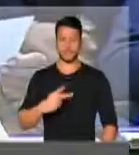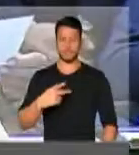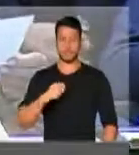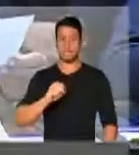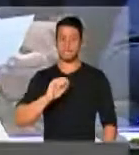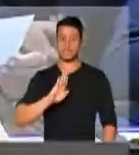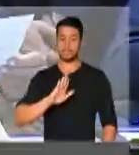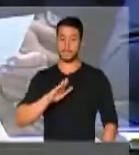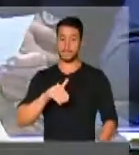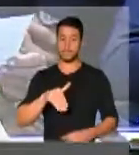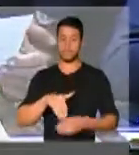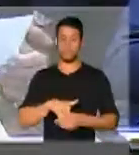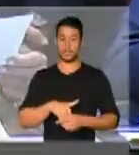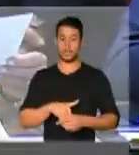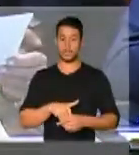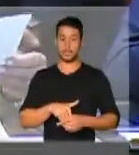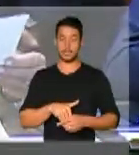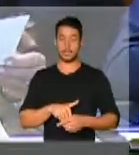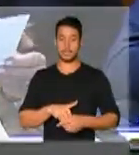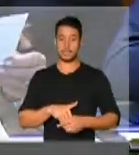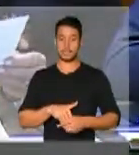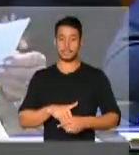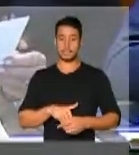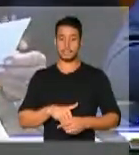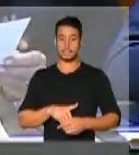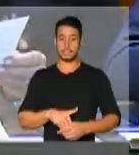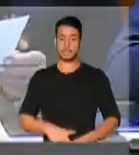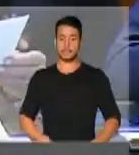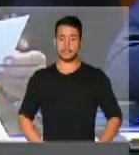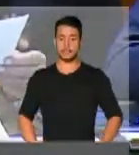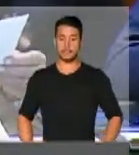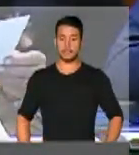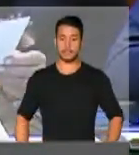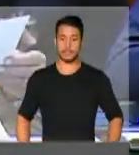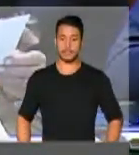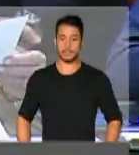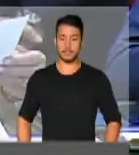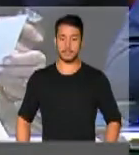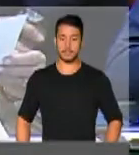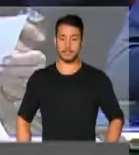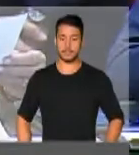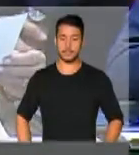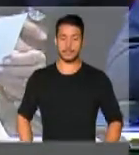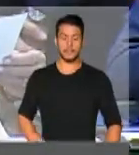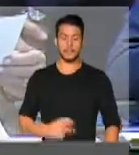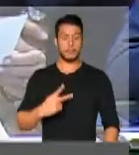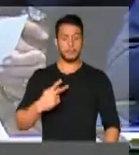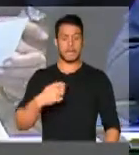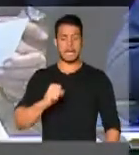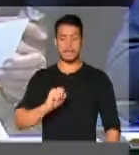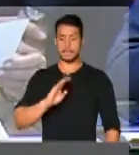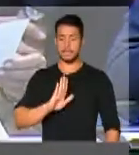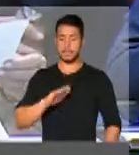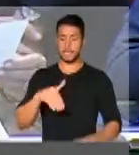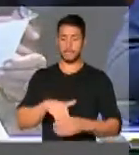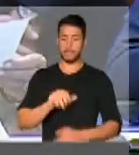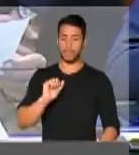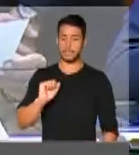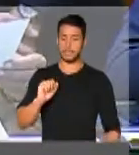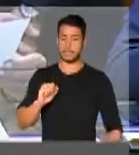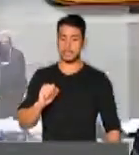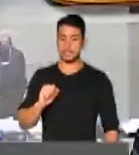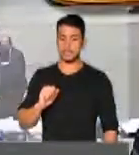PSB. PP sim, presidente. PSB. Progressistas sim. PSB.